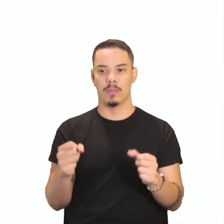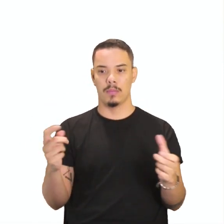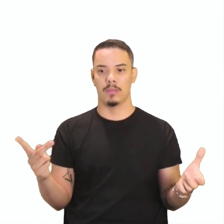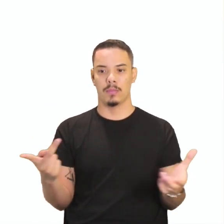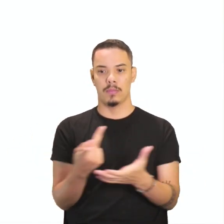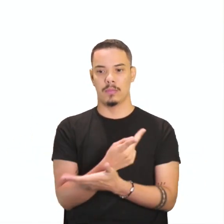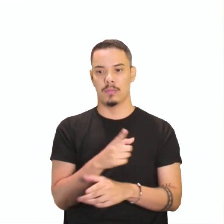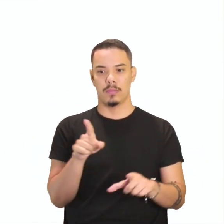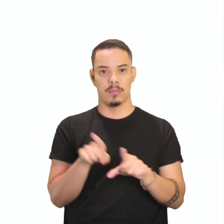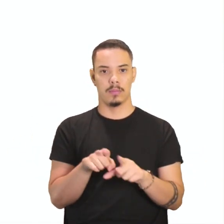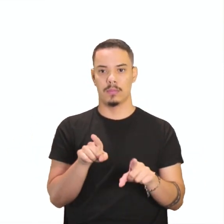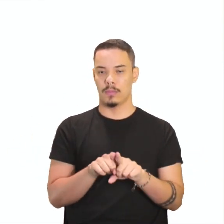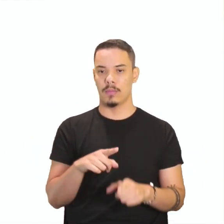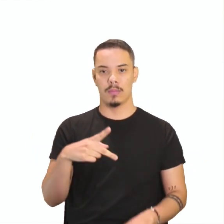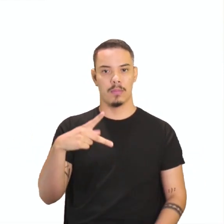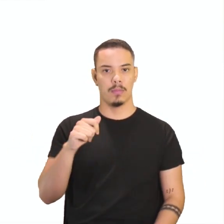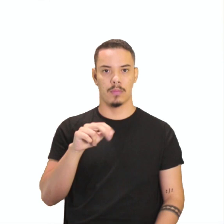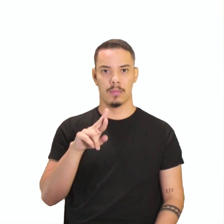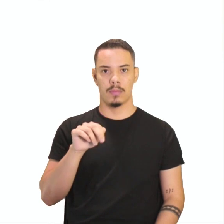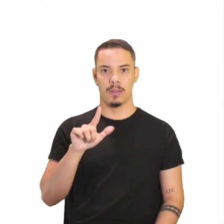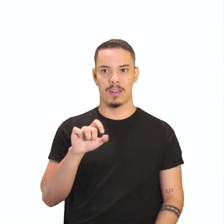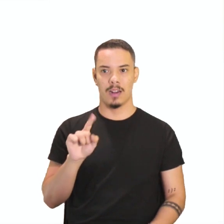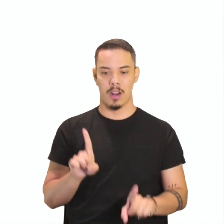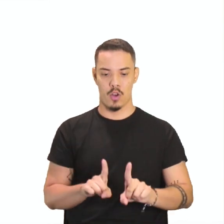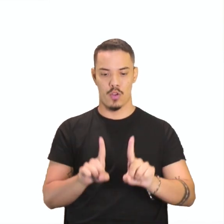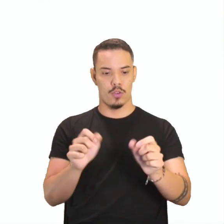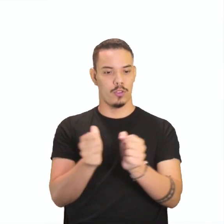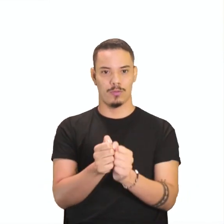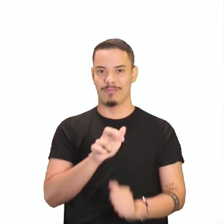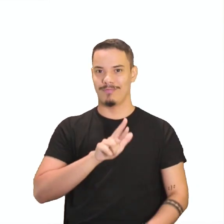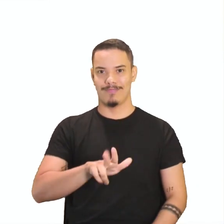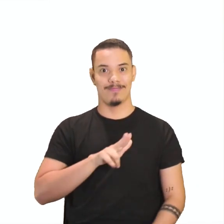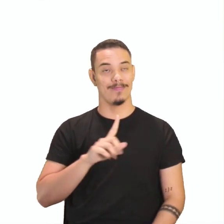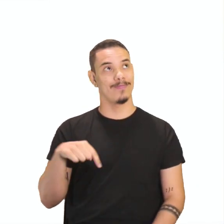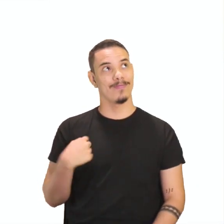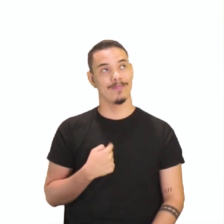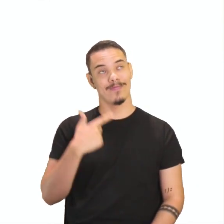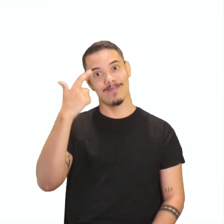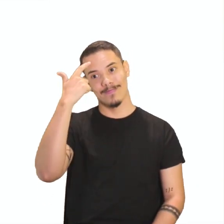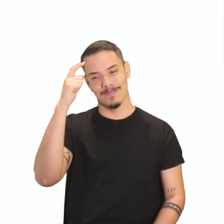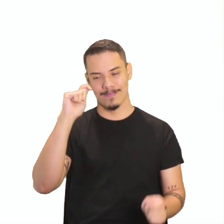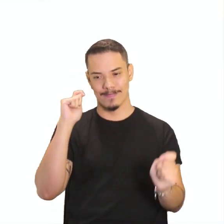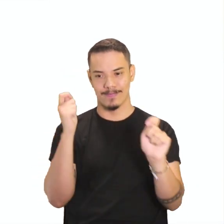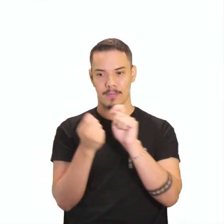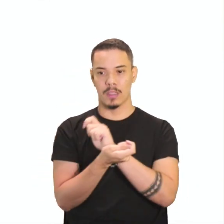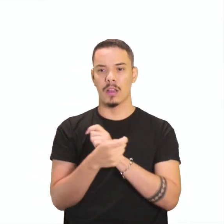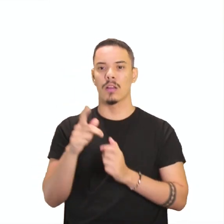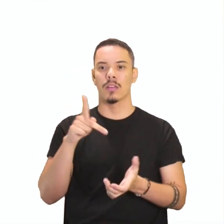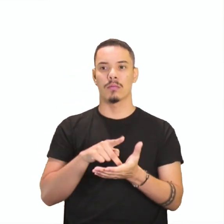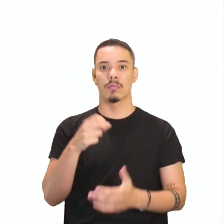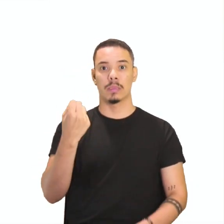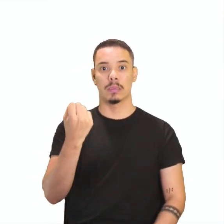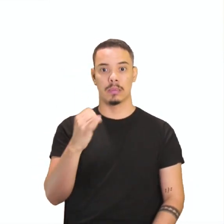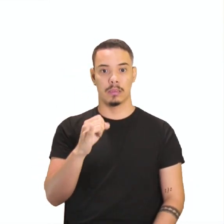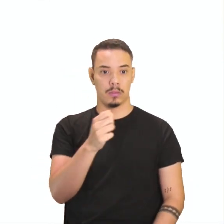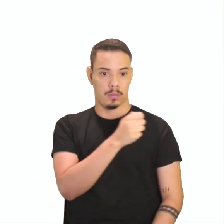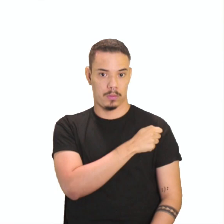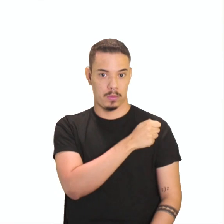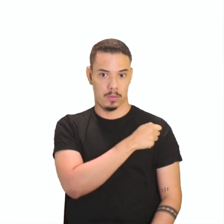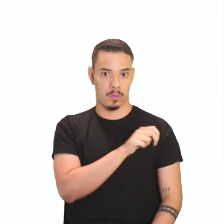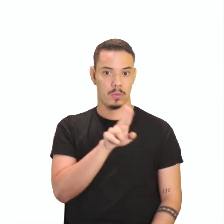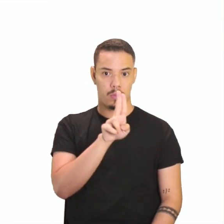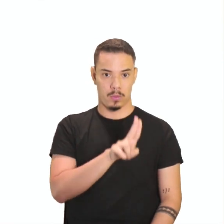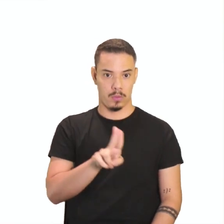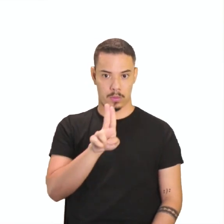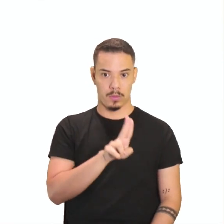de não ser paralela, não é isso? Aí a gente vai ter que ver... Na verdade, se o aluno já quiser usar FD, cosseno